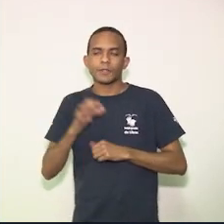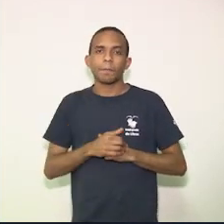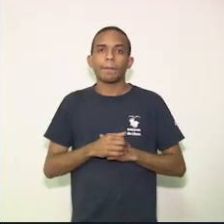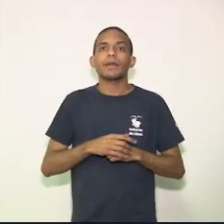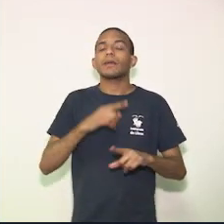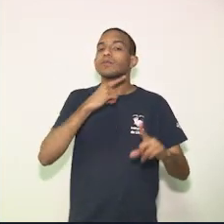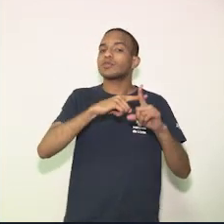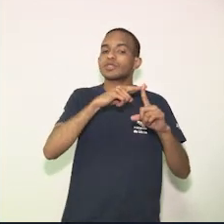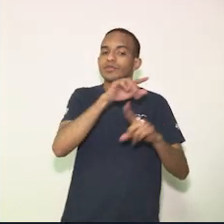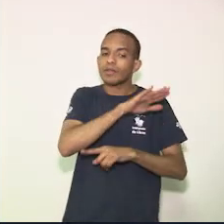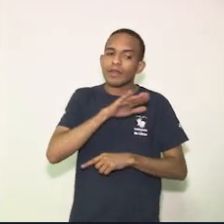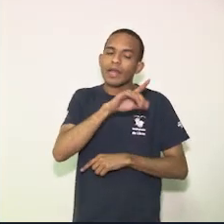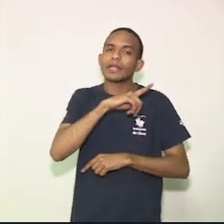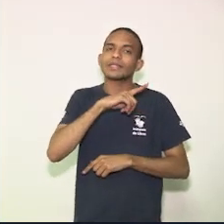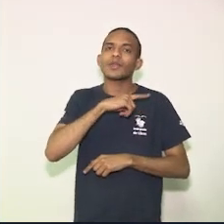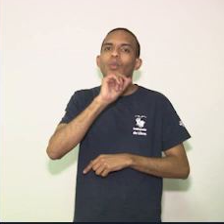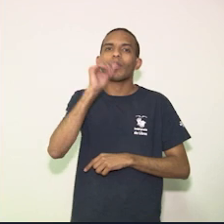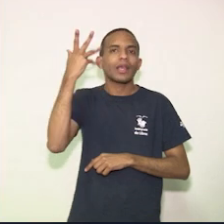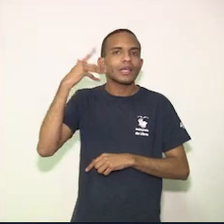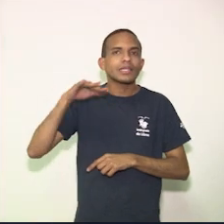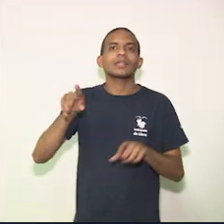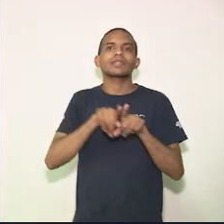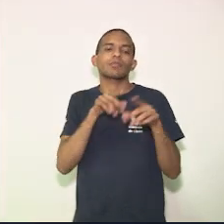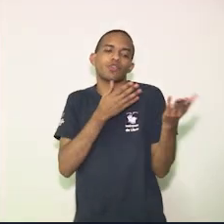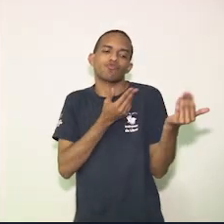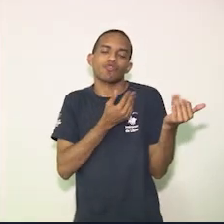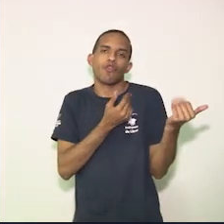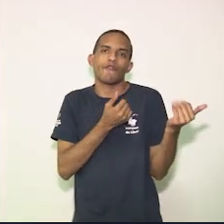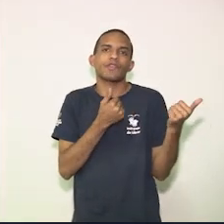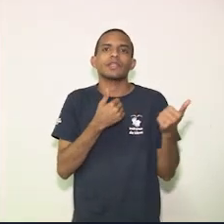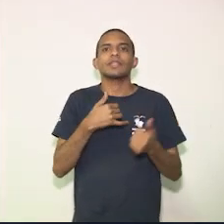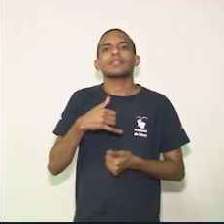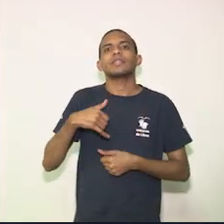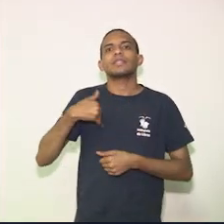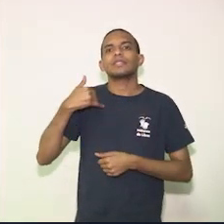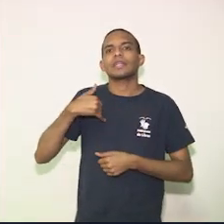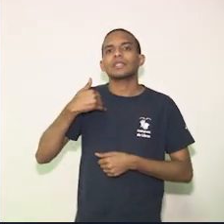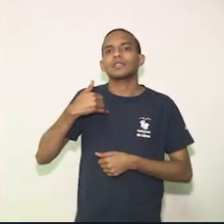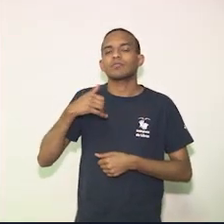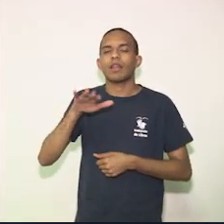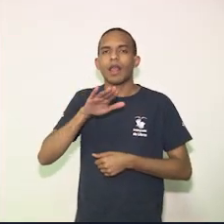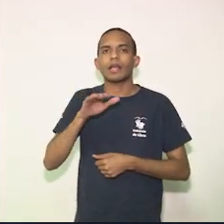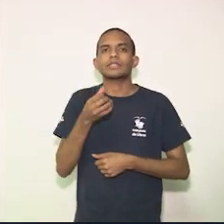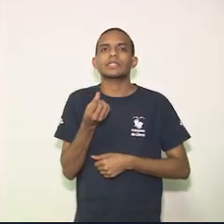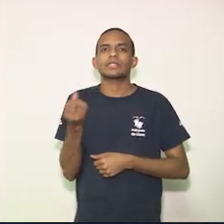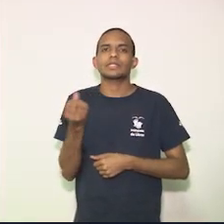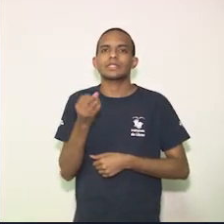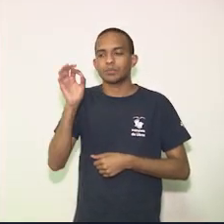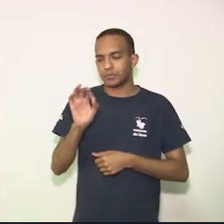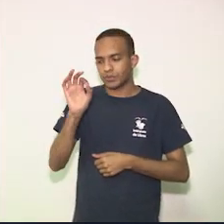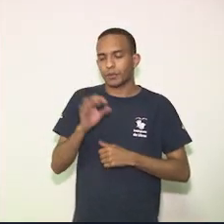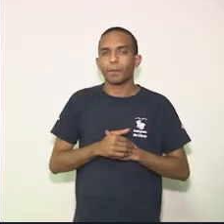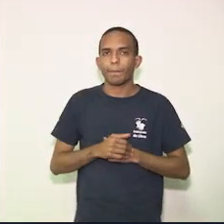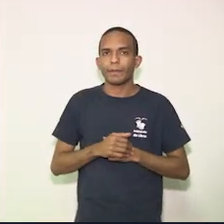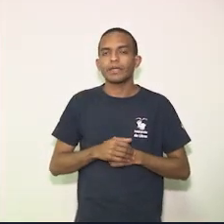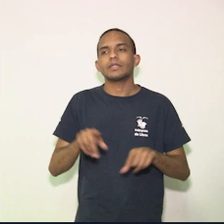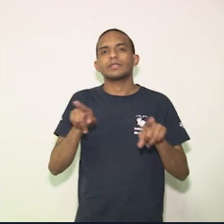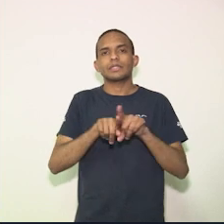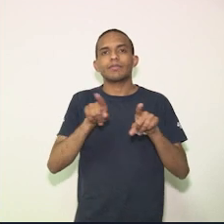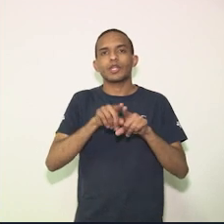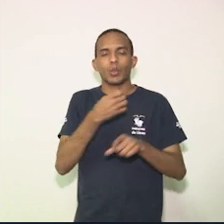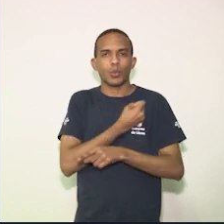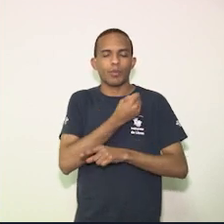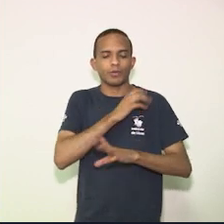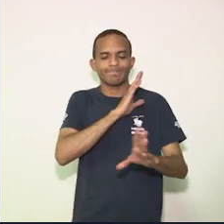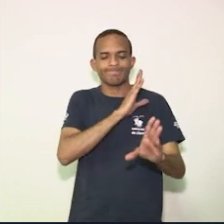os positivos, destacam-se as crianças e adolescentes, com 66%. Ou seja, estratificado esses